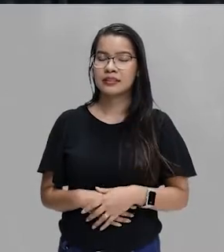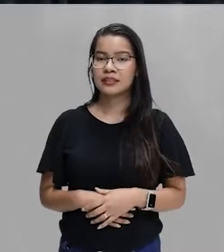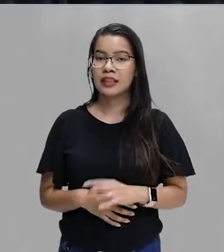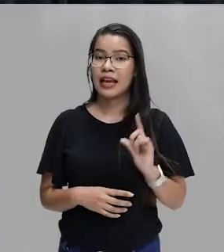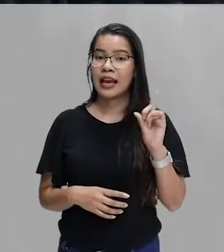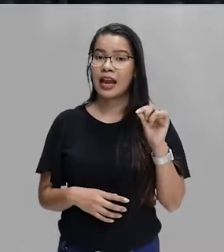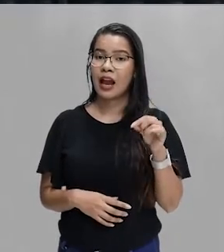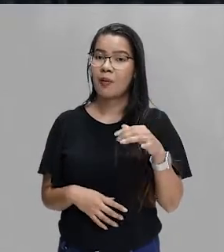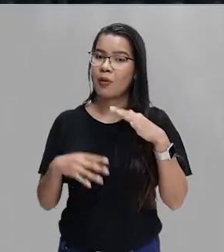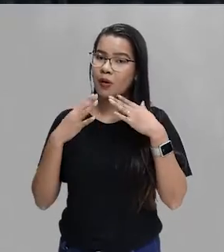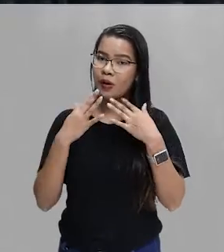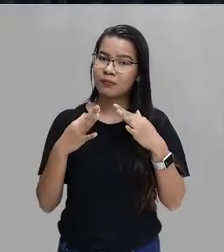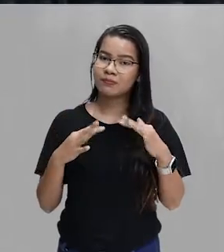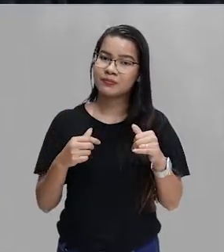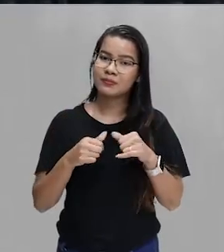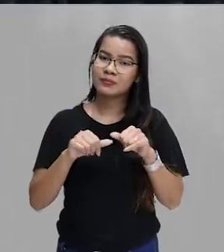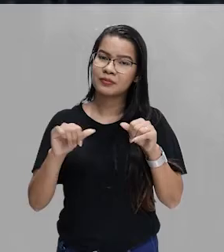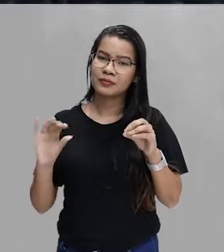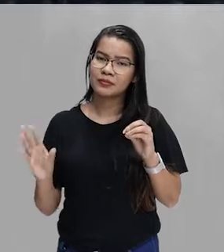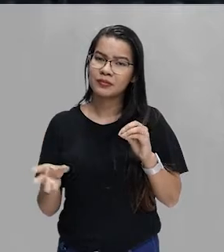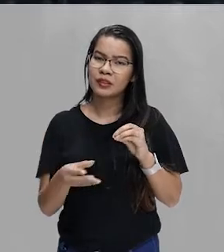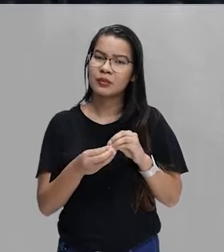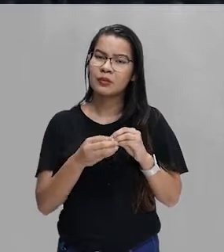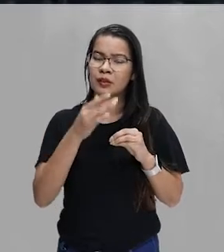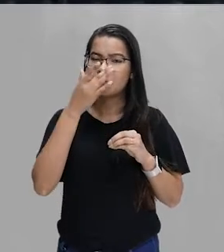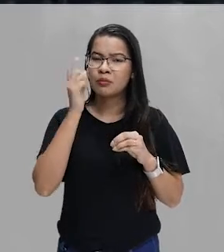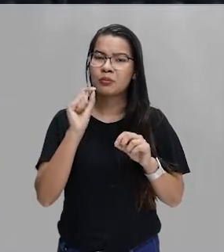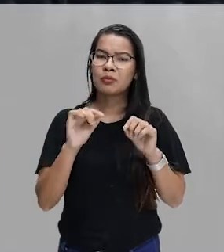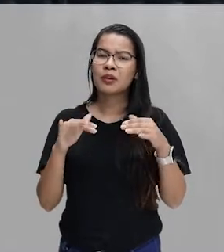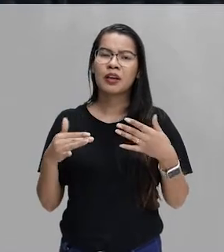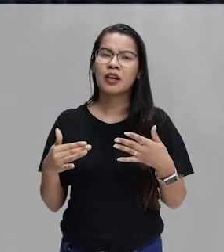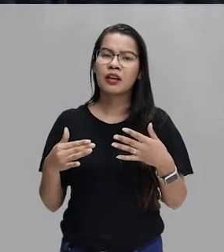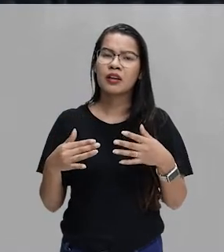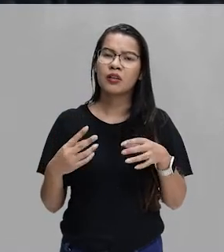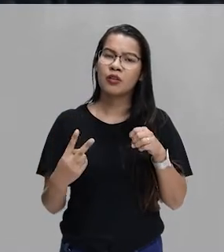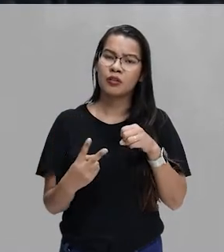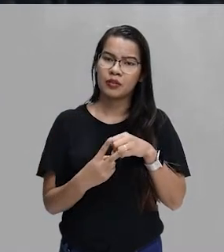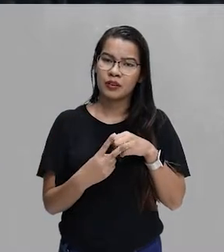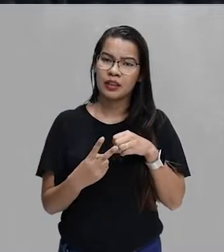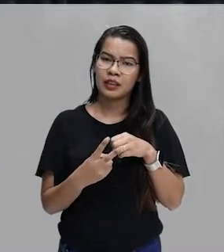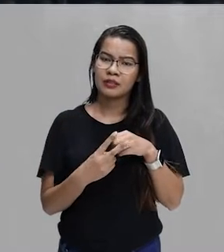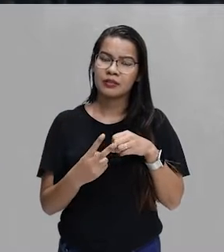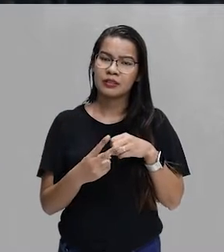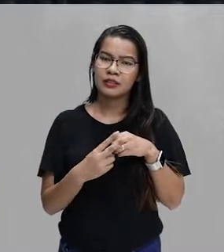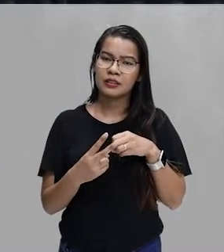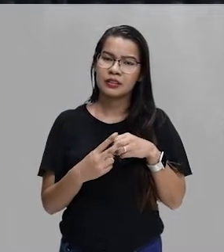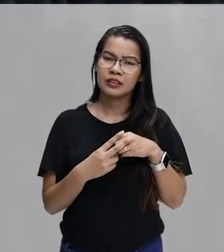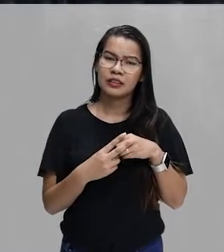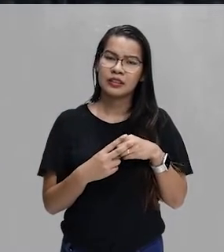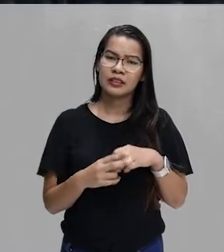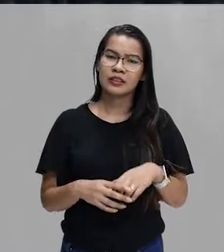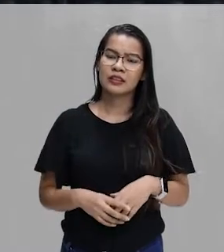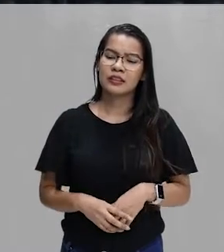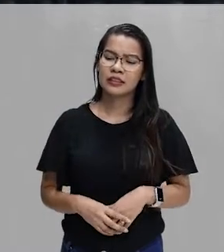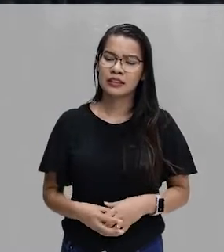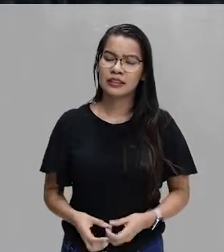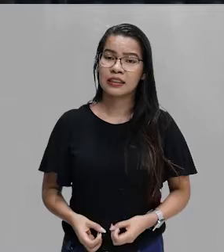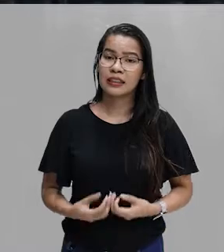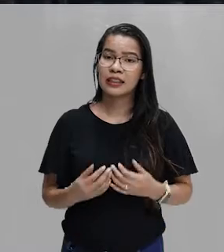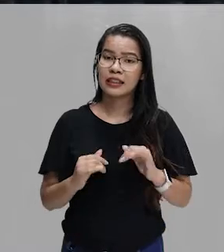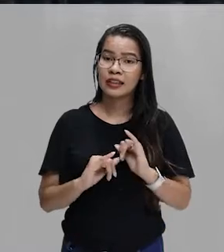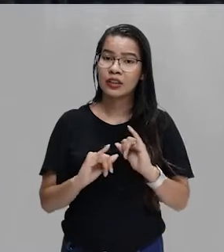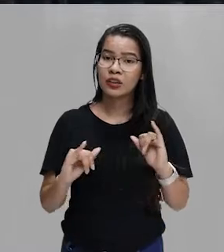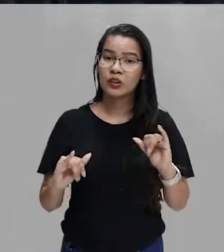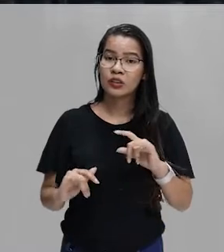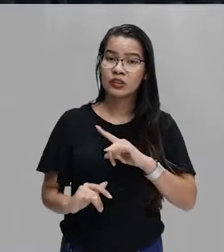é uma oração que está complementando quem? Um verbo. Vamos voltar para a subordinada. Declarou-me que